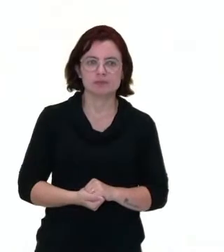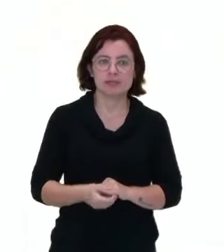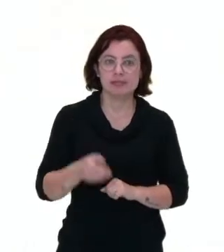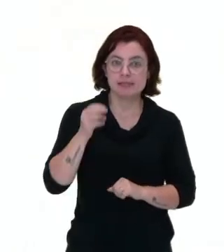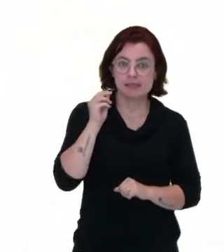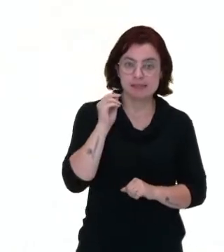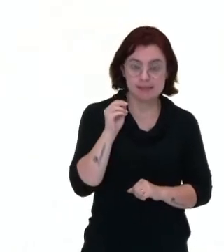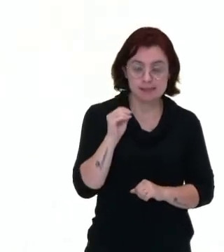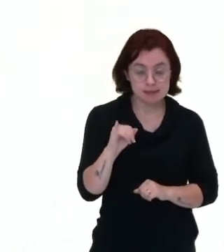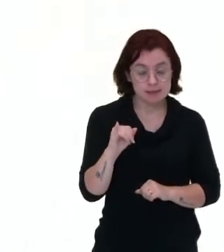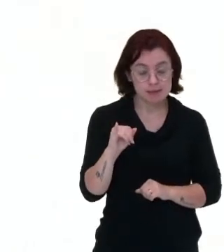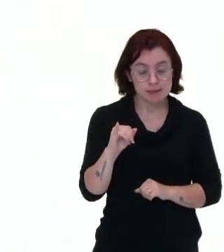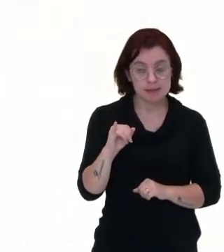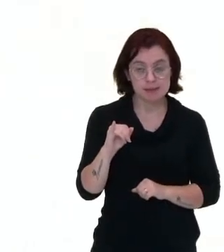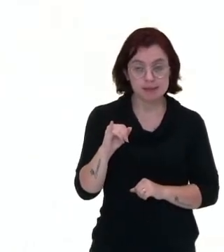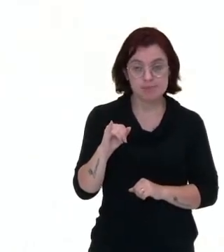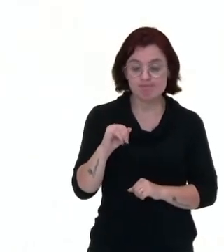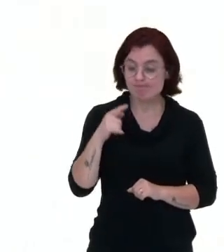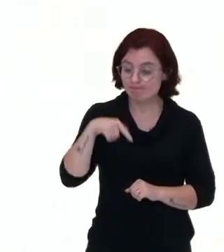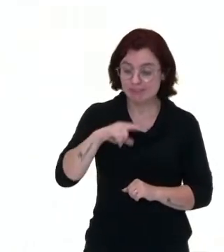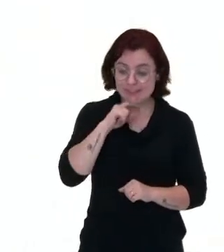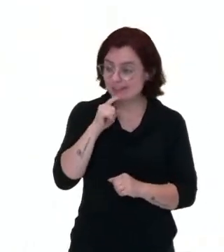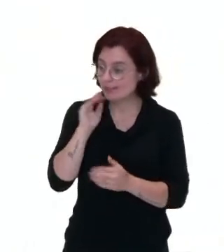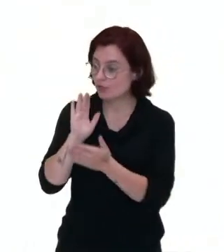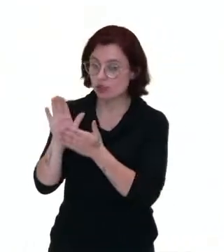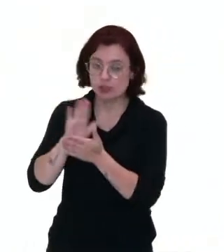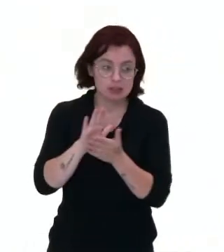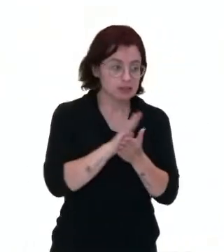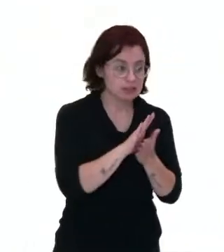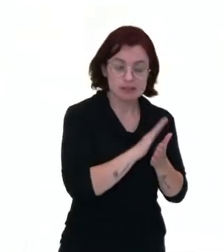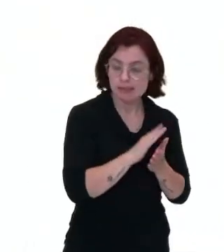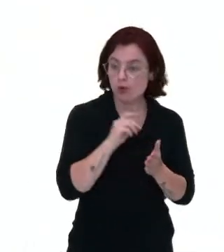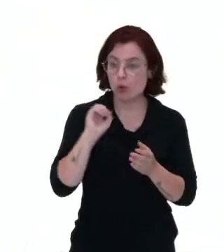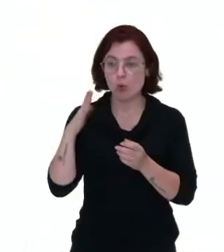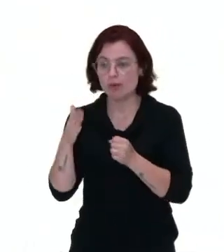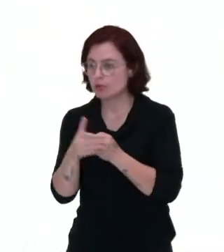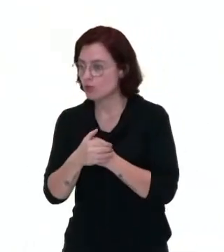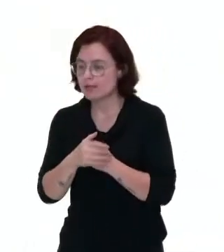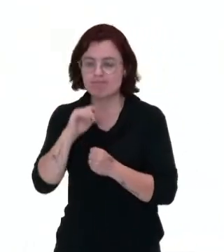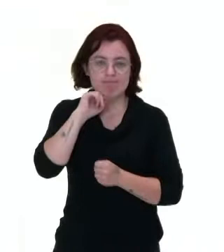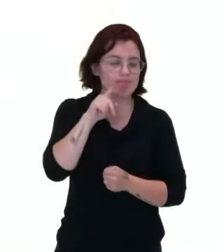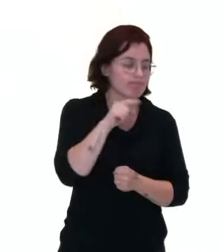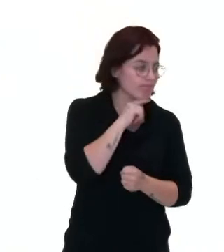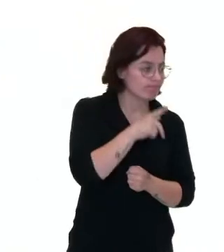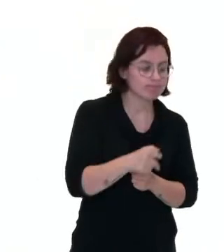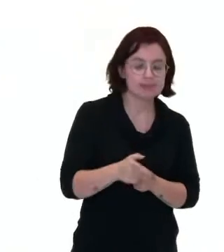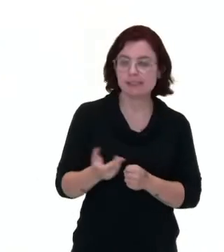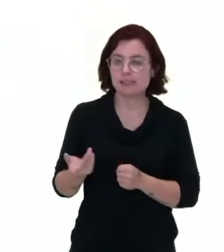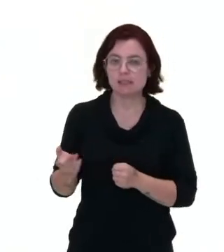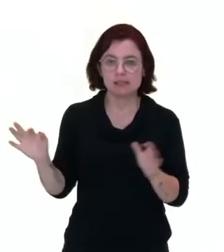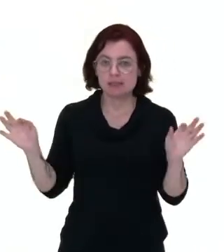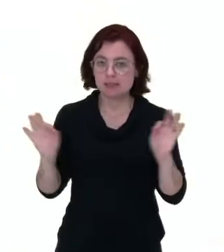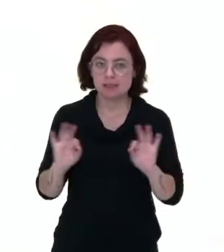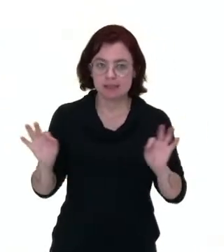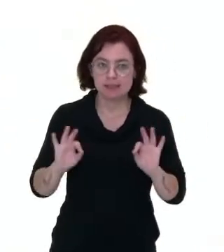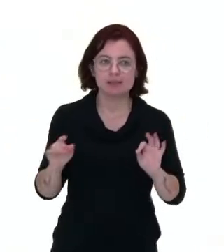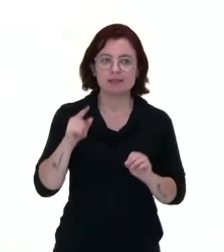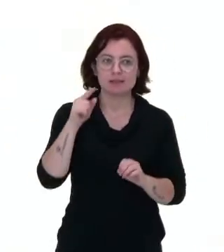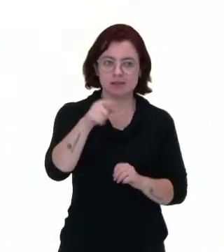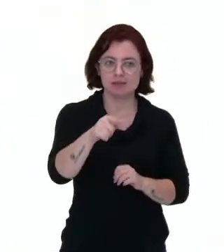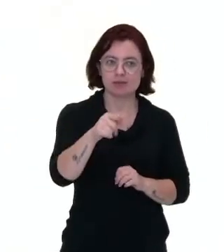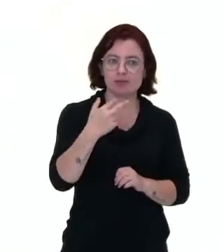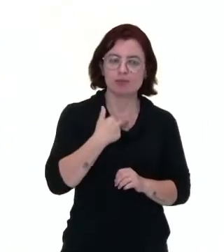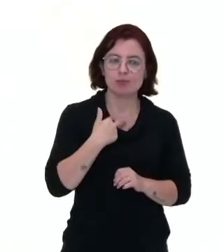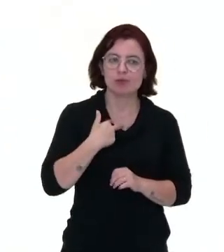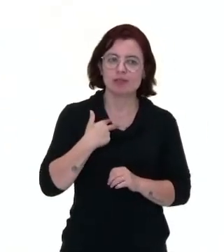o jogador não der conta de que o rei está em xeque e fizer uma jogada que não o defenda, seu adversário